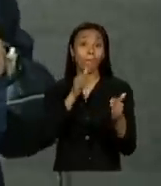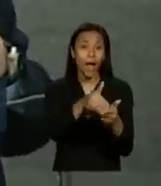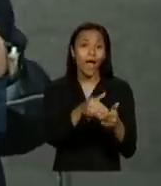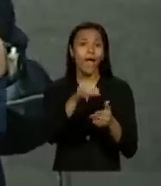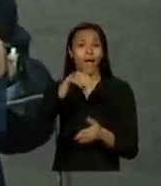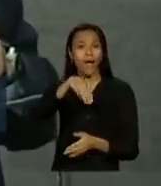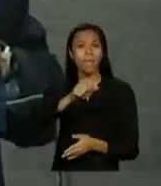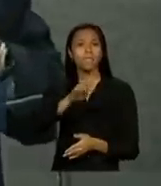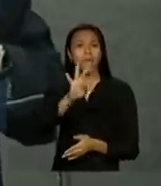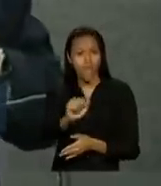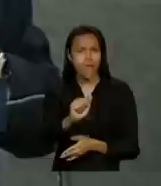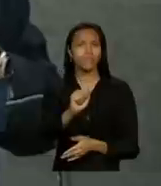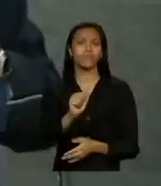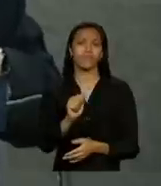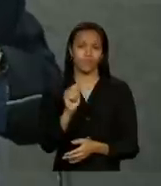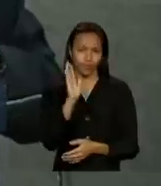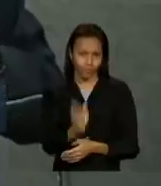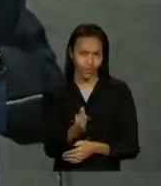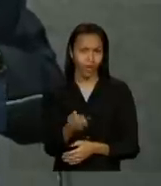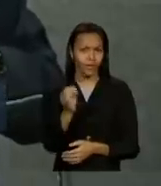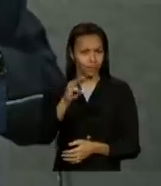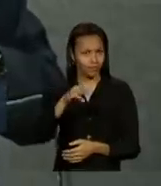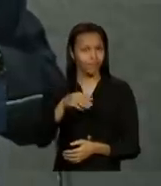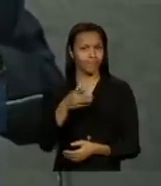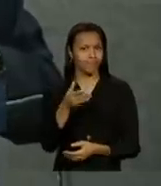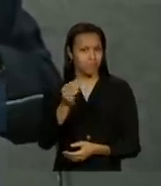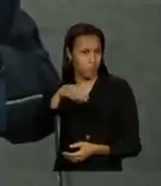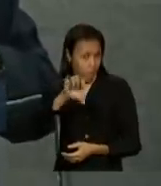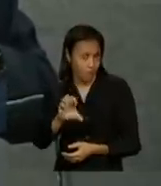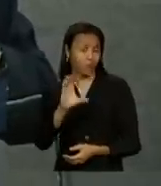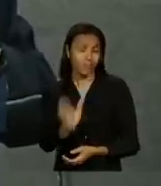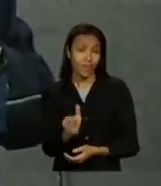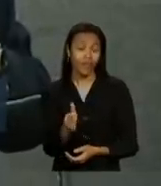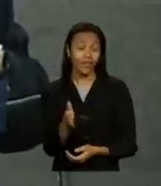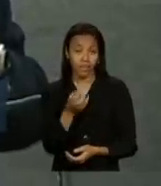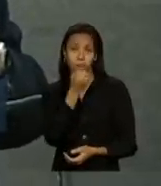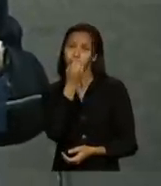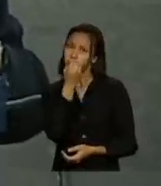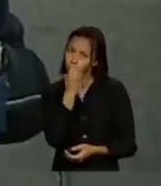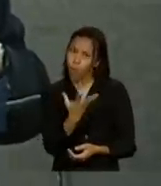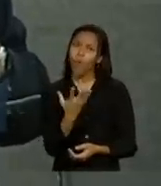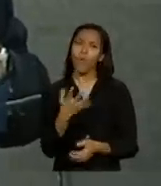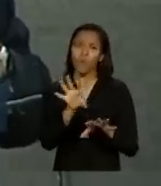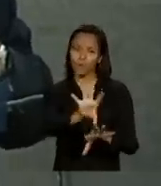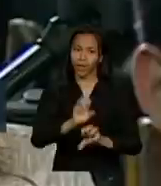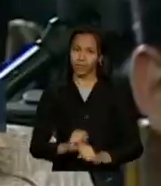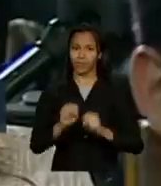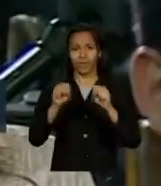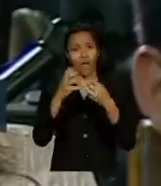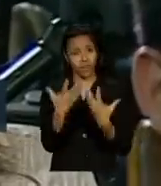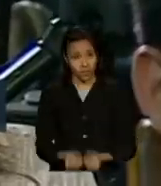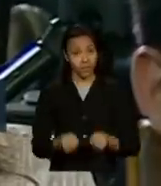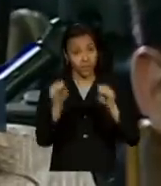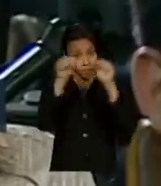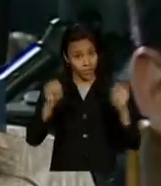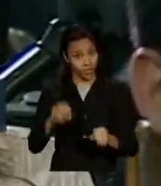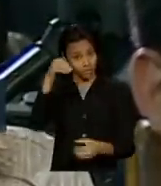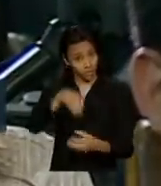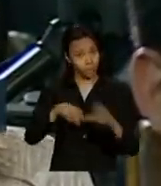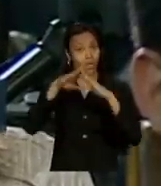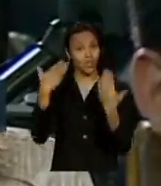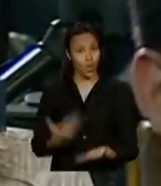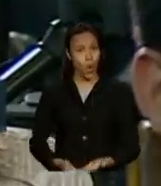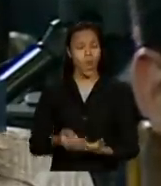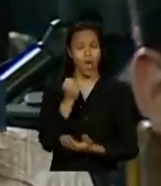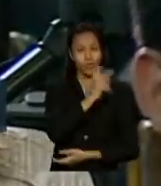22 Tá certo do ministério Tá certo então o negócio funciona tá certo o a professora não vem